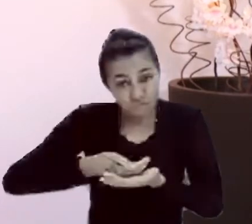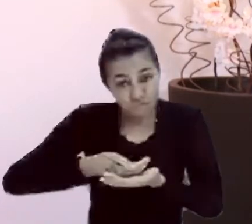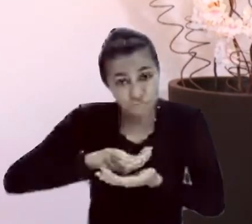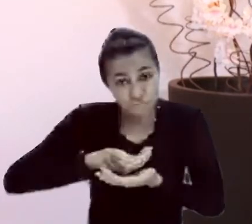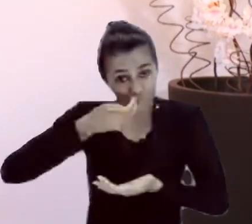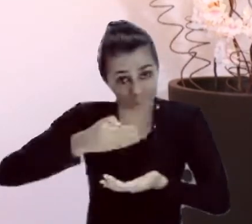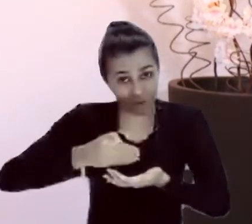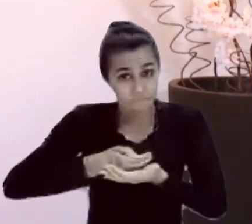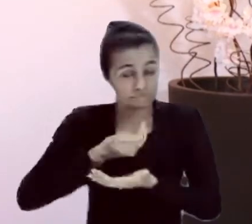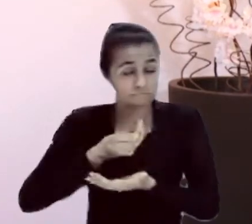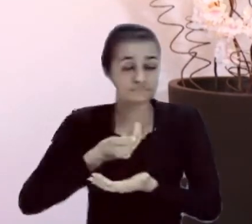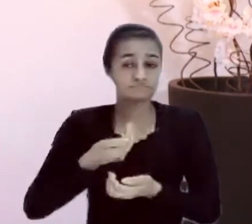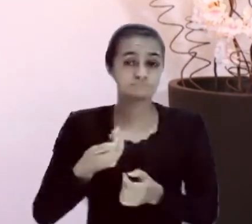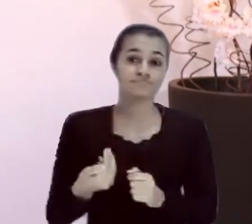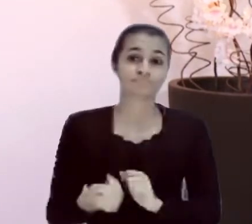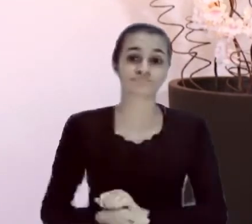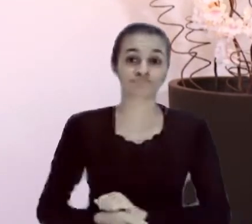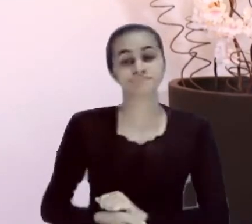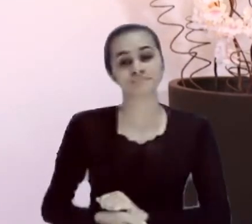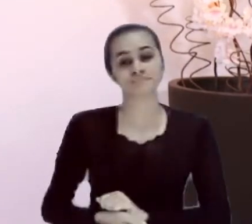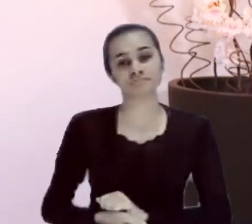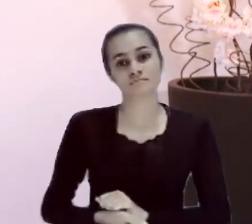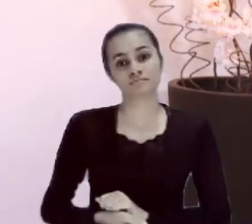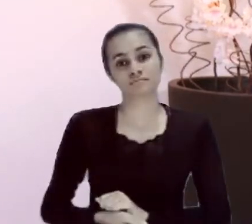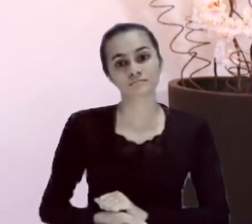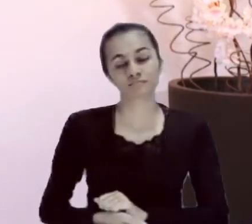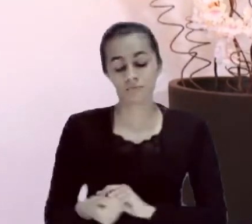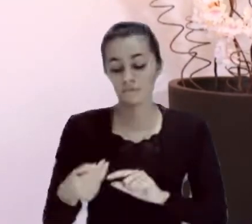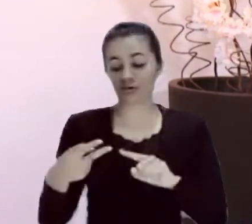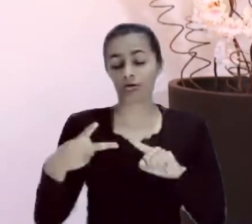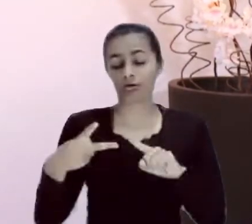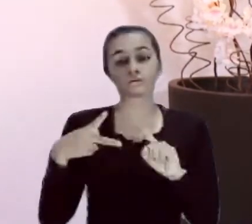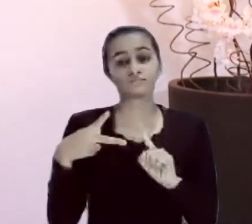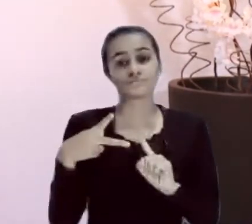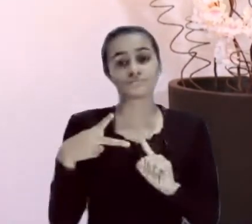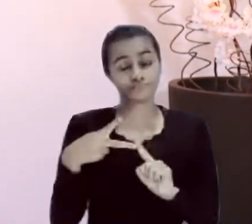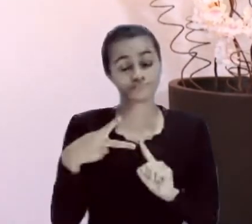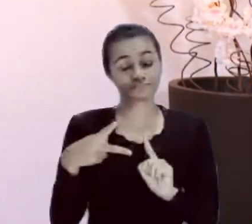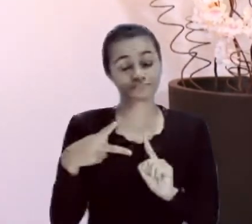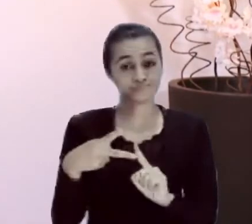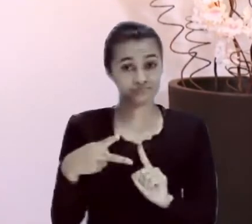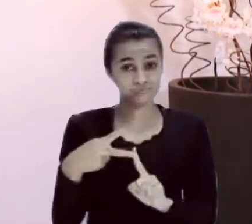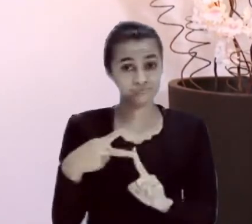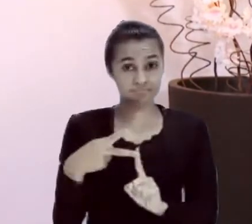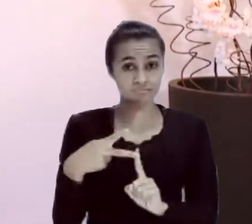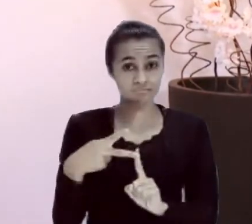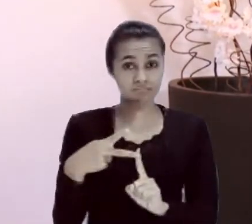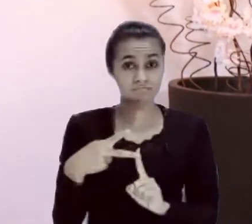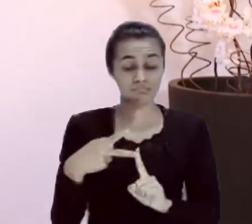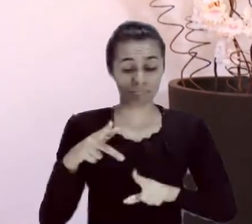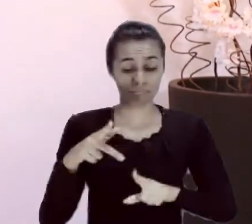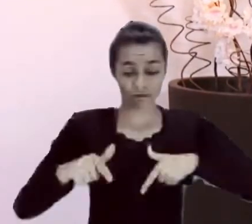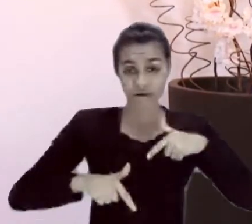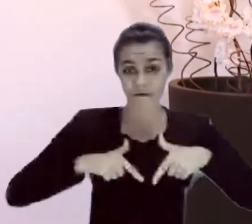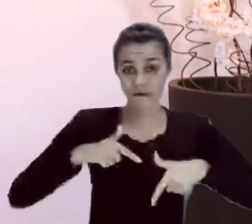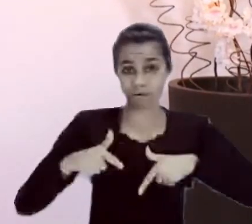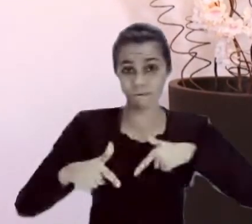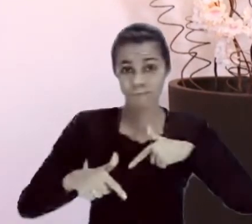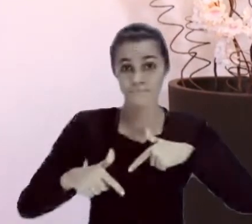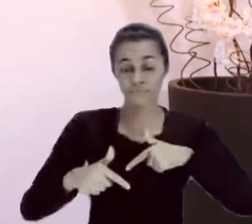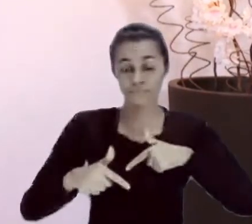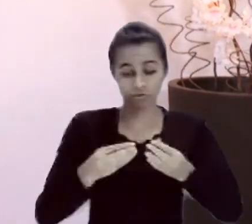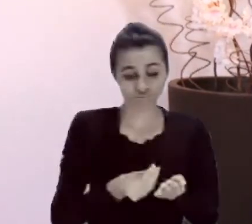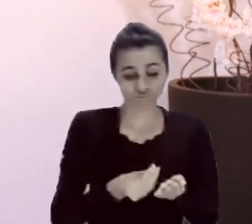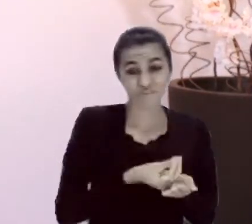irá se tornar o Bom Samaritano do Paraná. Nós tínhamos trabalhos de distribuições de cestas básicas para